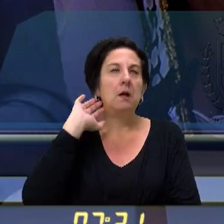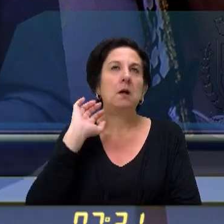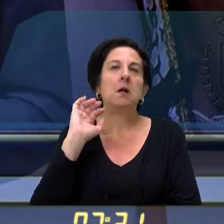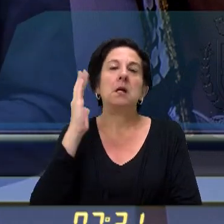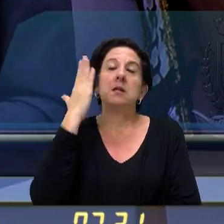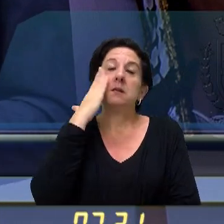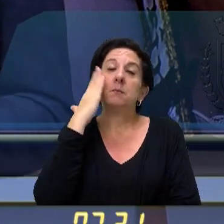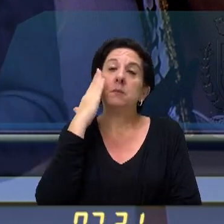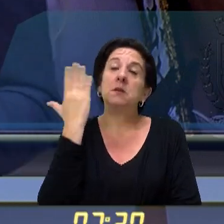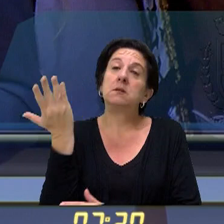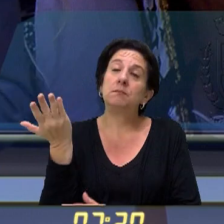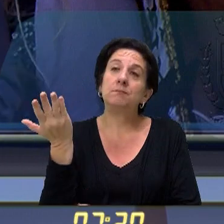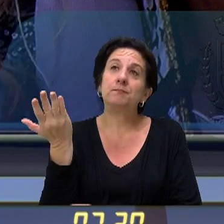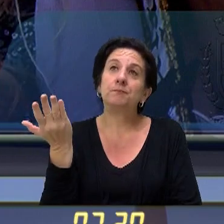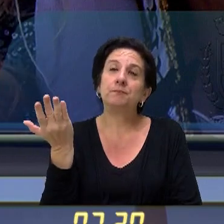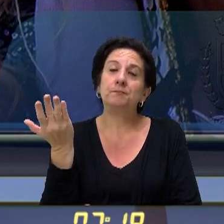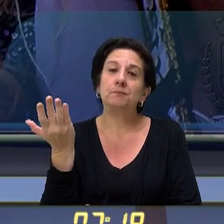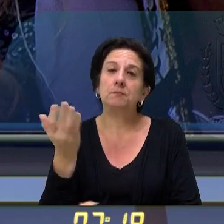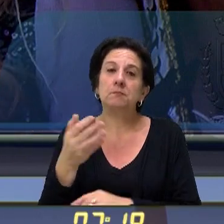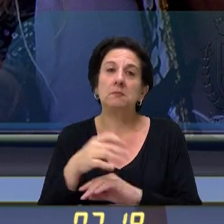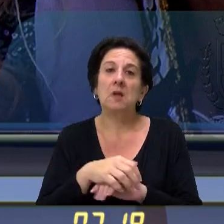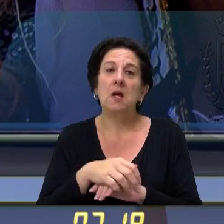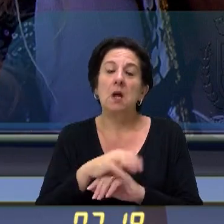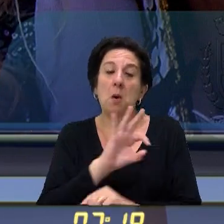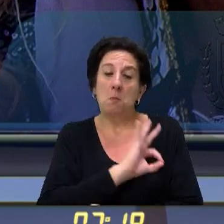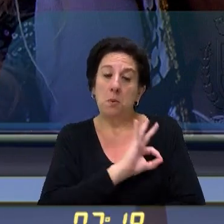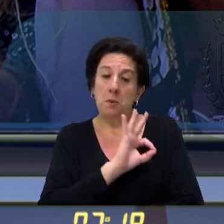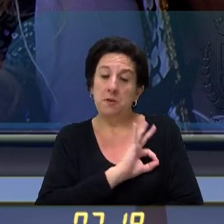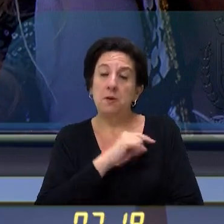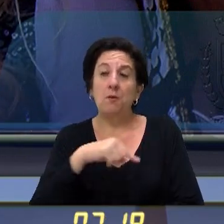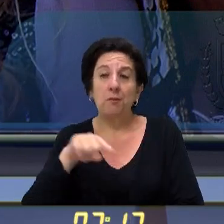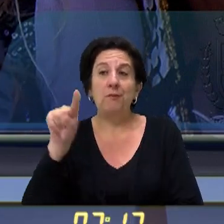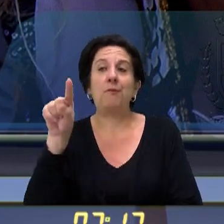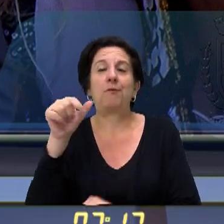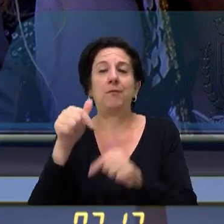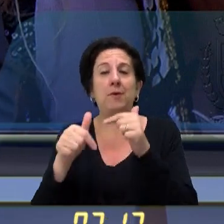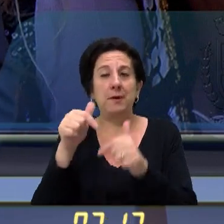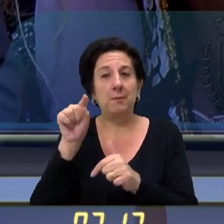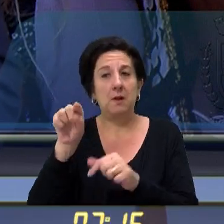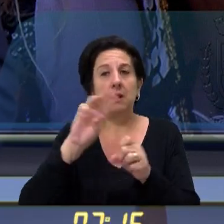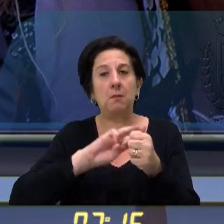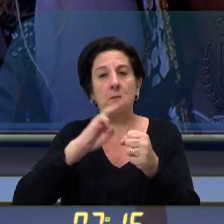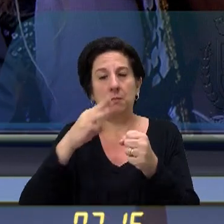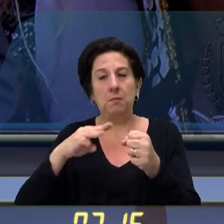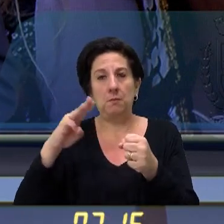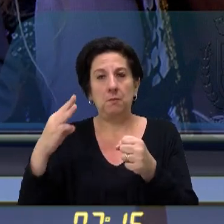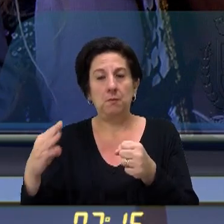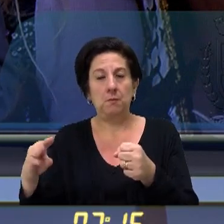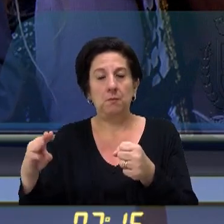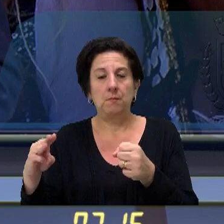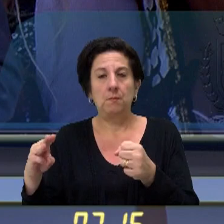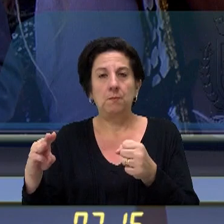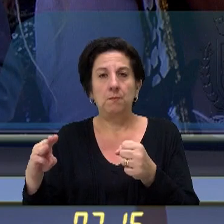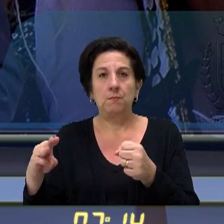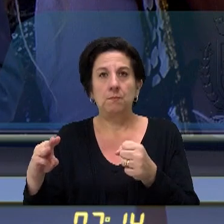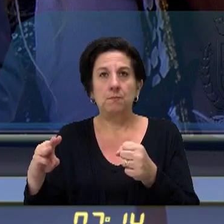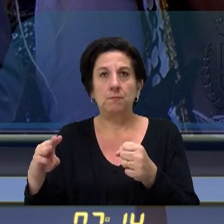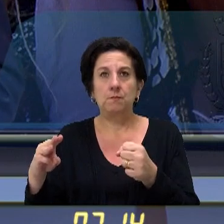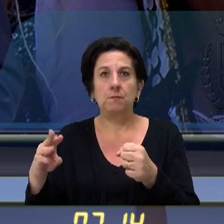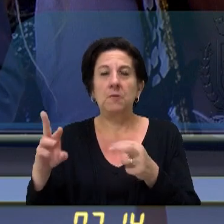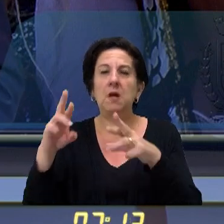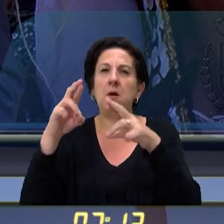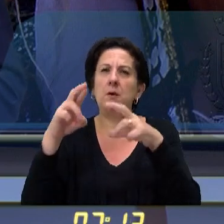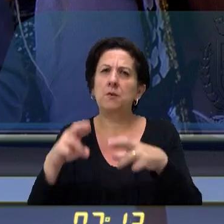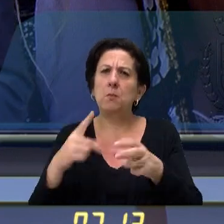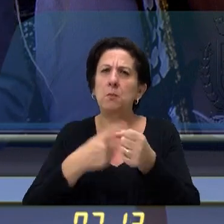sabedores somos que o policial que irá atuar naquela região, vereador Alberto, será lá da região